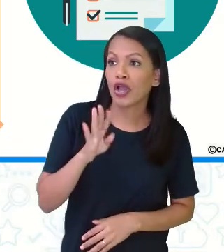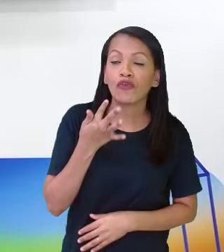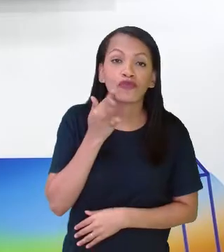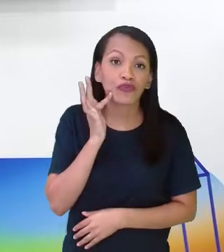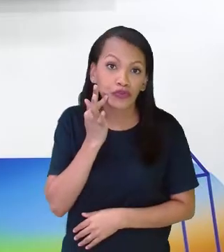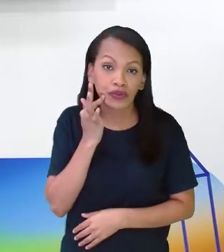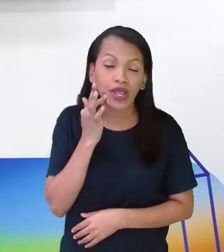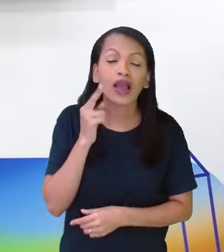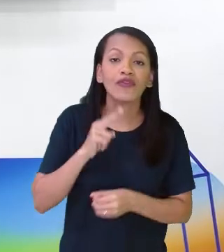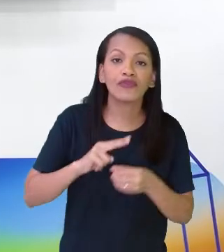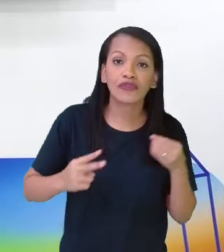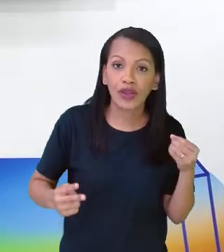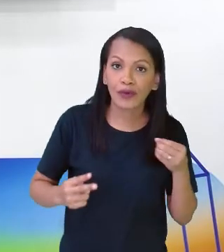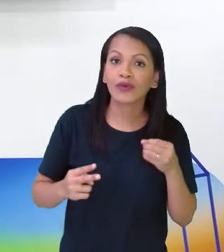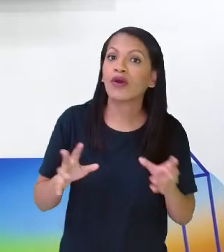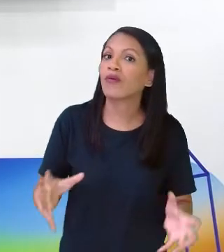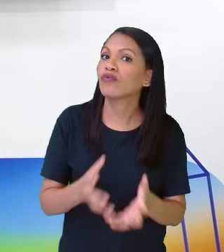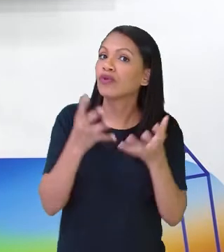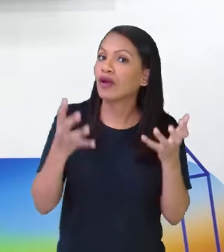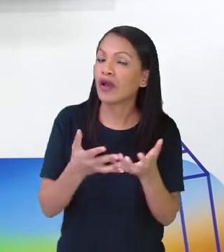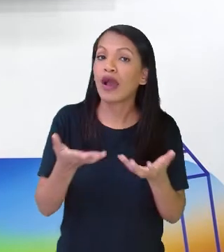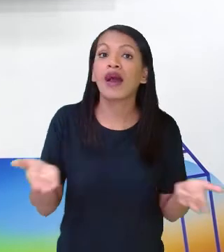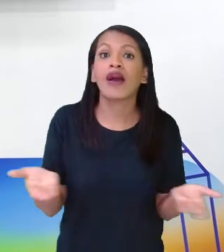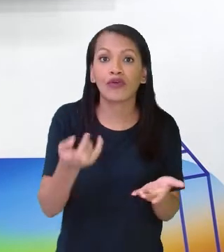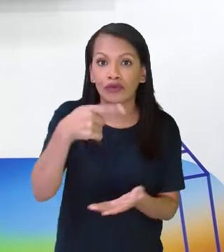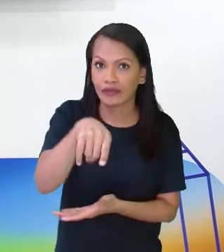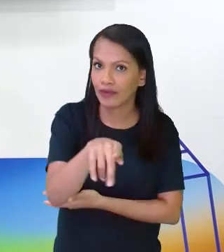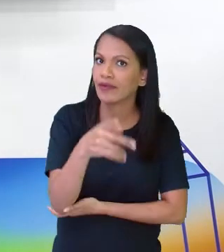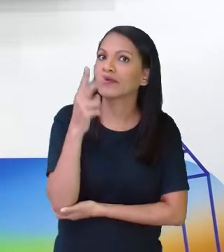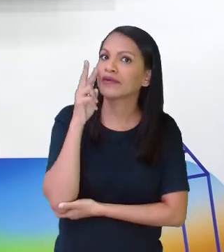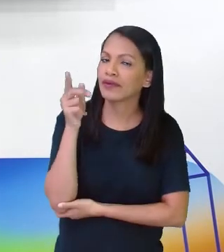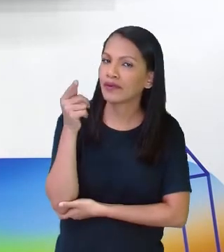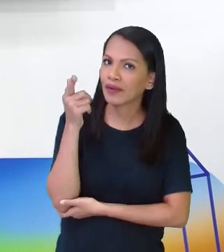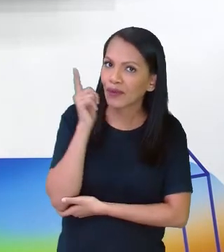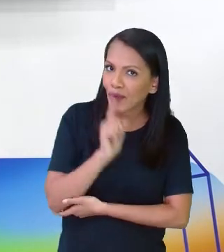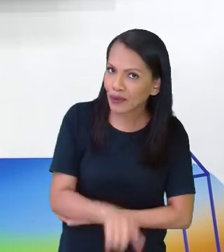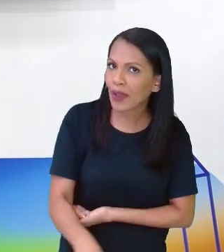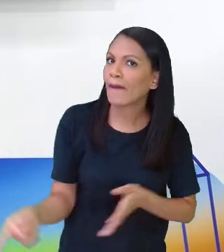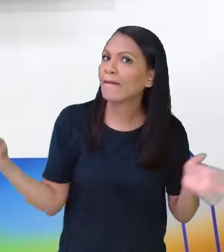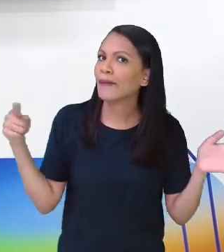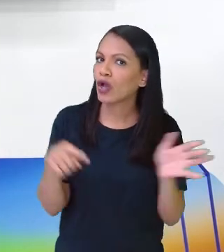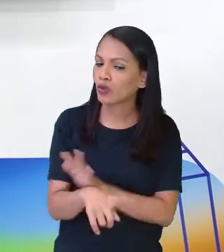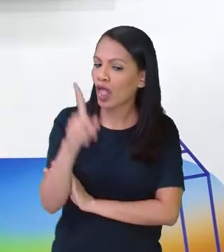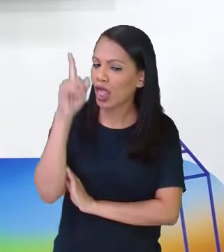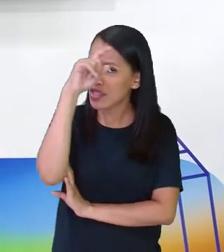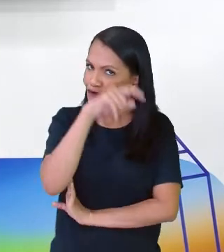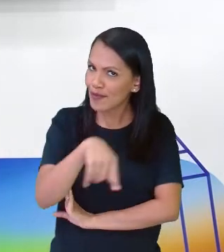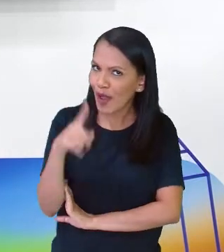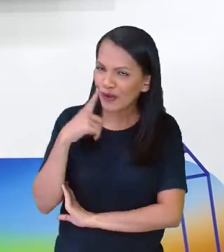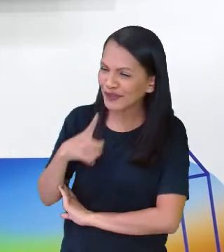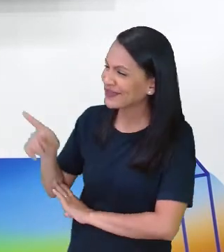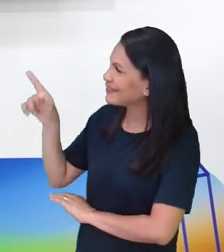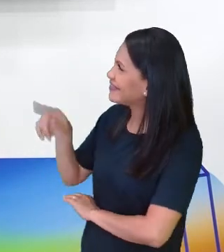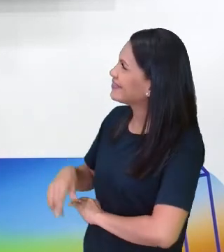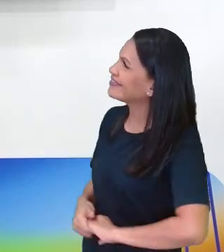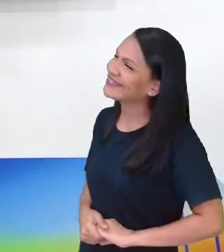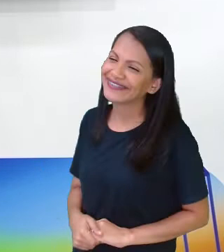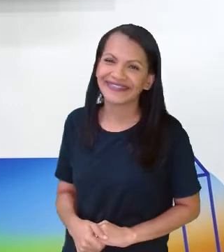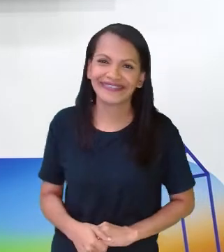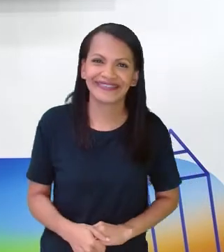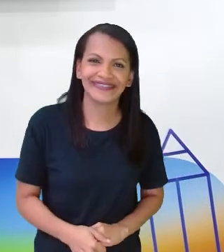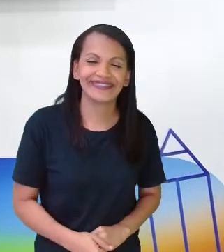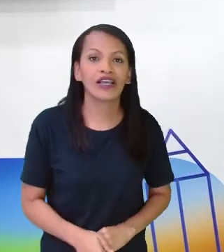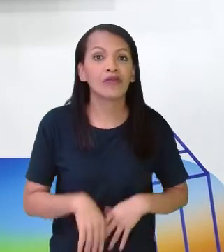aí? Letra A ou letra B? Agora eu quero ver se vocês acertam uma pergunta dificílima como essa daí. Para